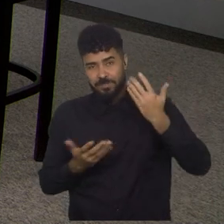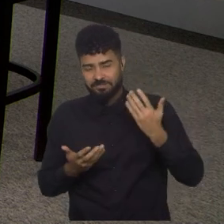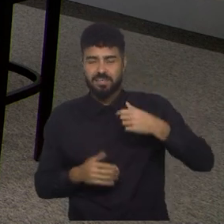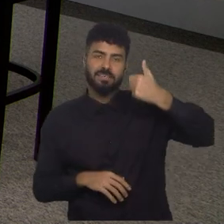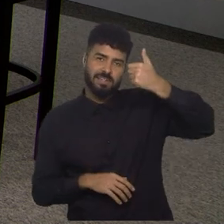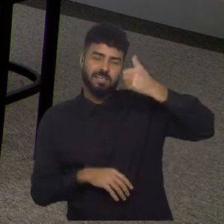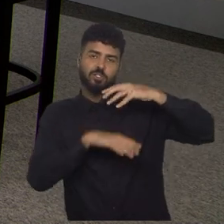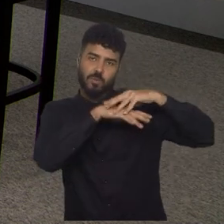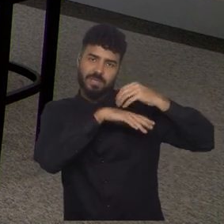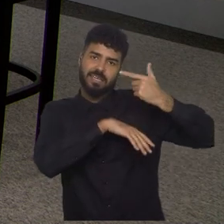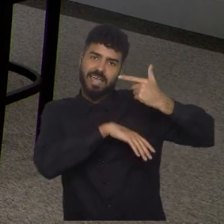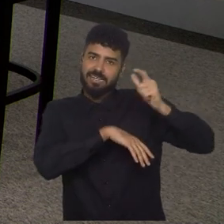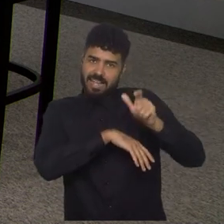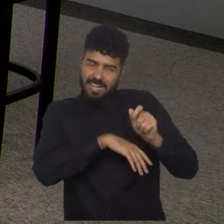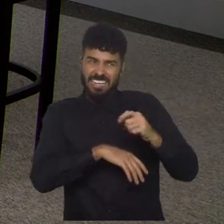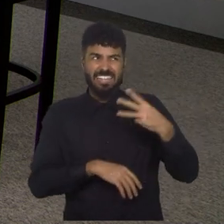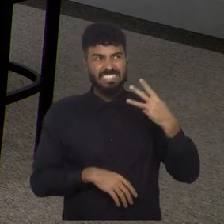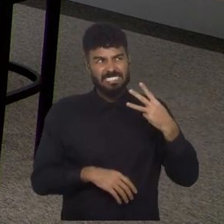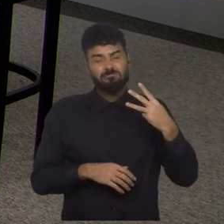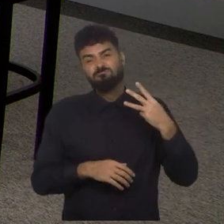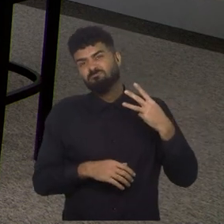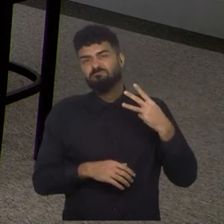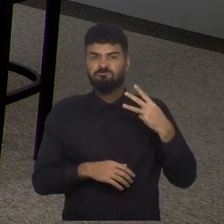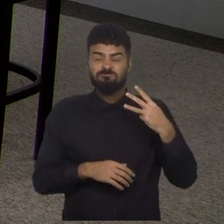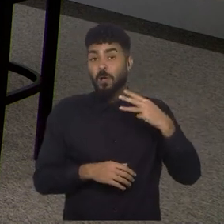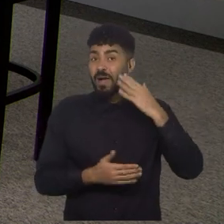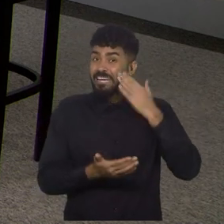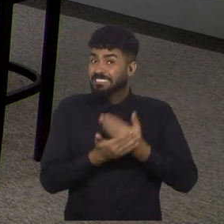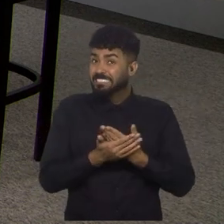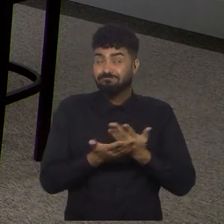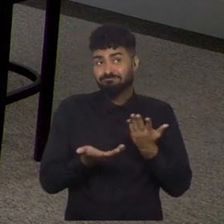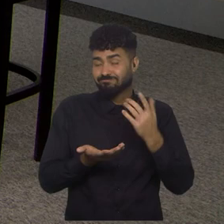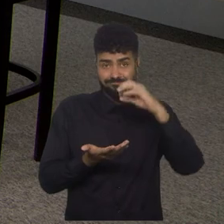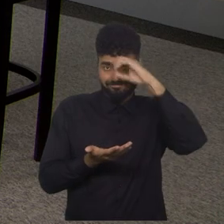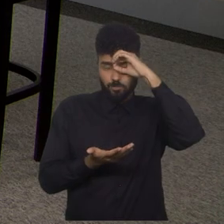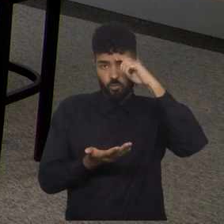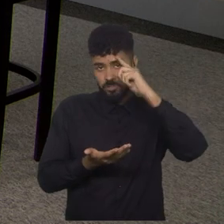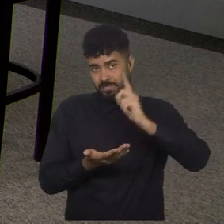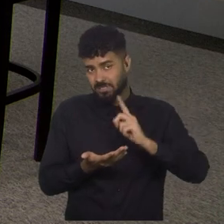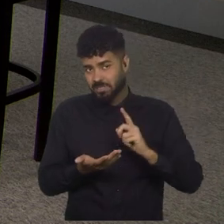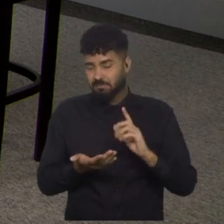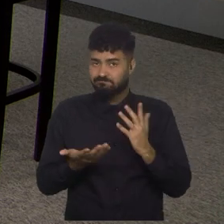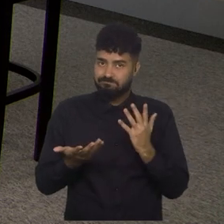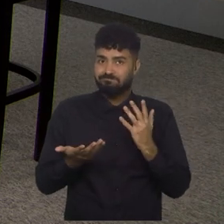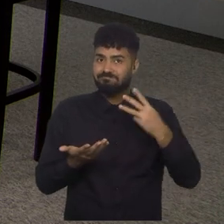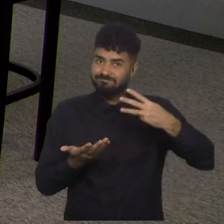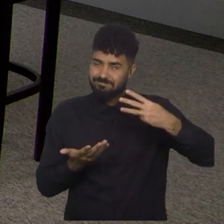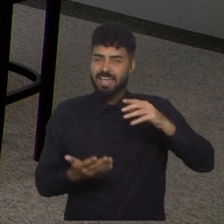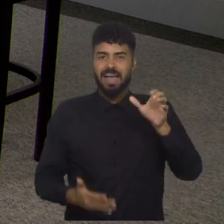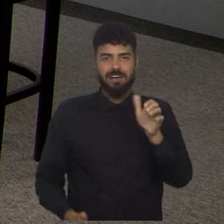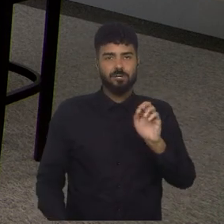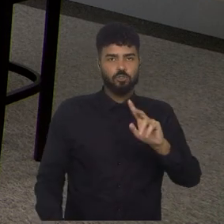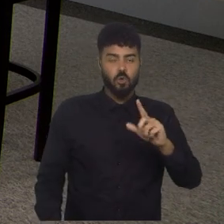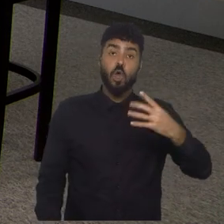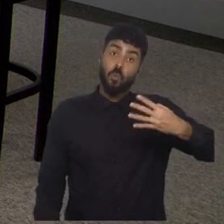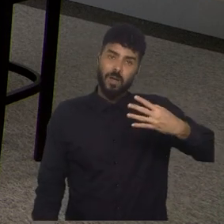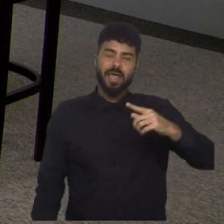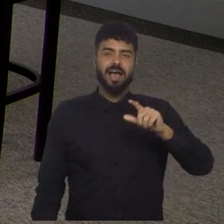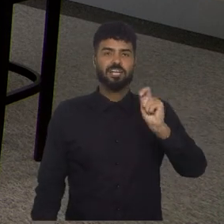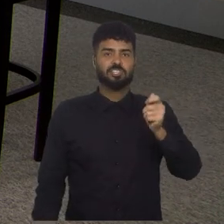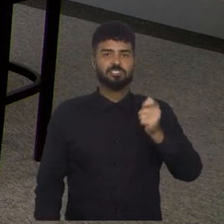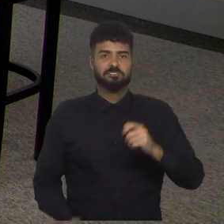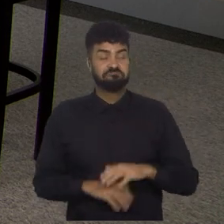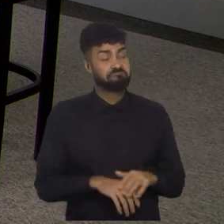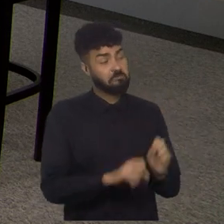Itália. E aí, essa briga pelo terceiro lugar, enfim, convicção zero. Mas acho que vai ser África do Sul e Argentina.